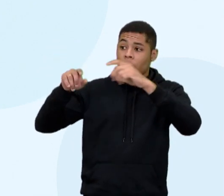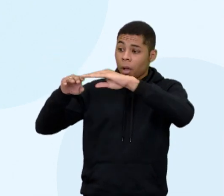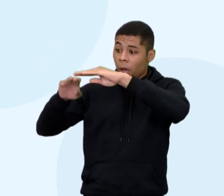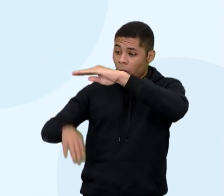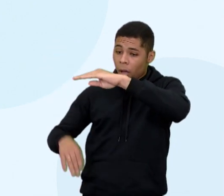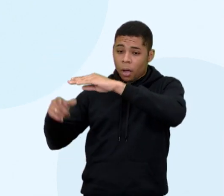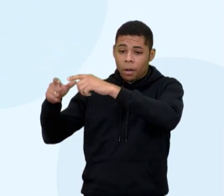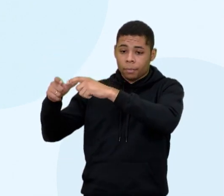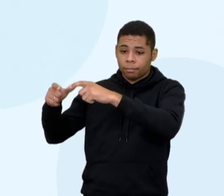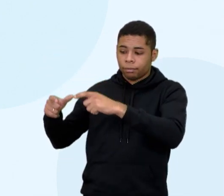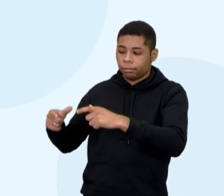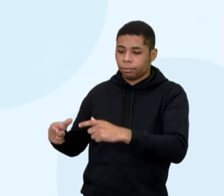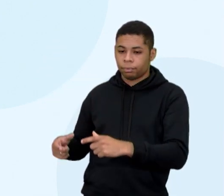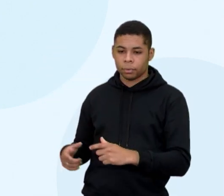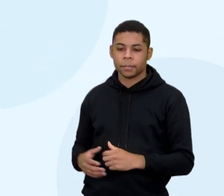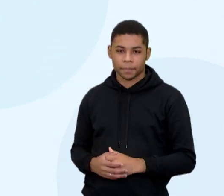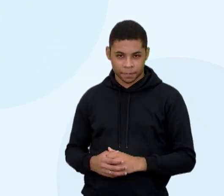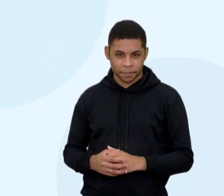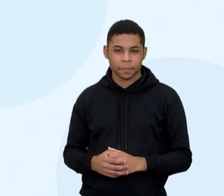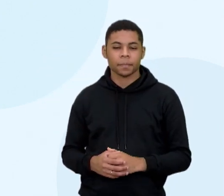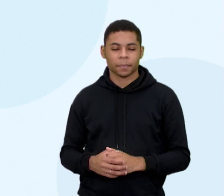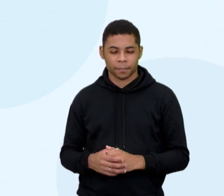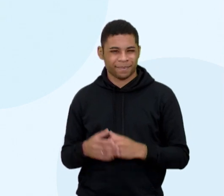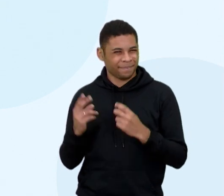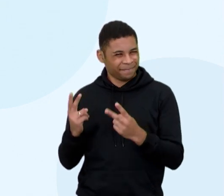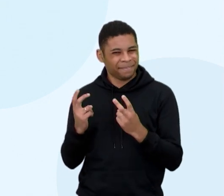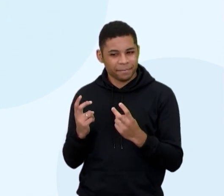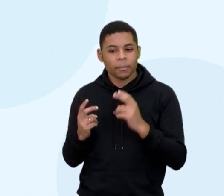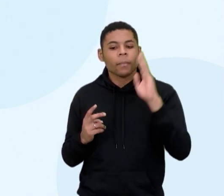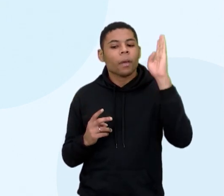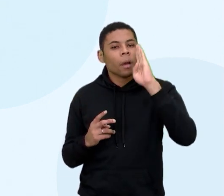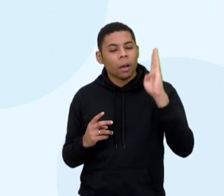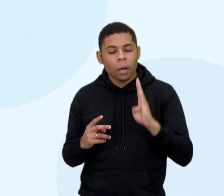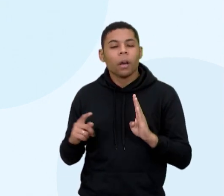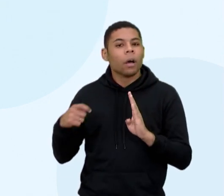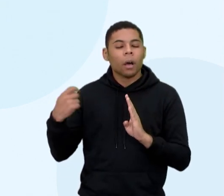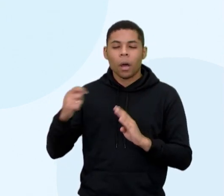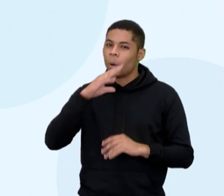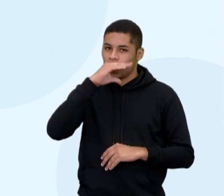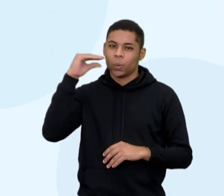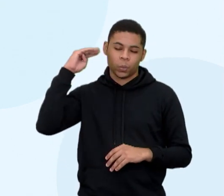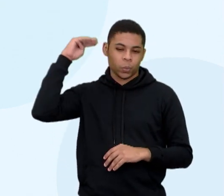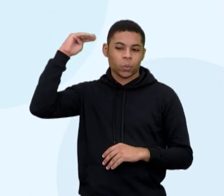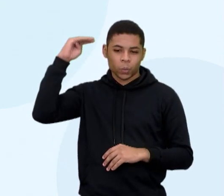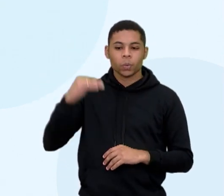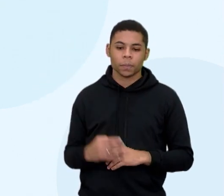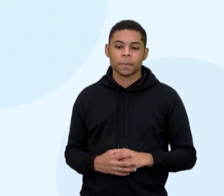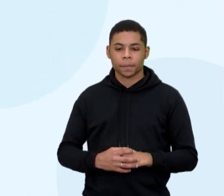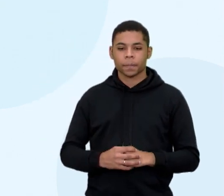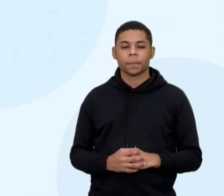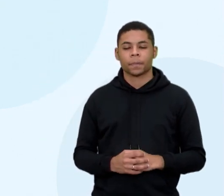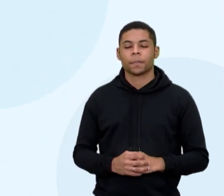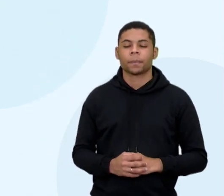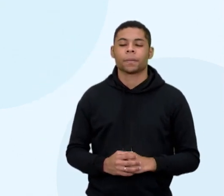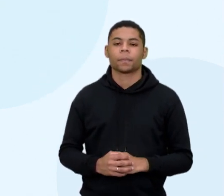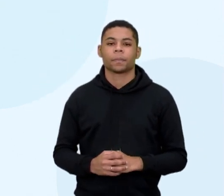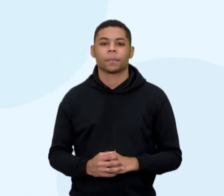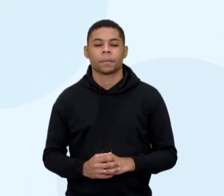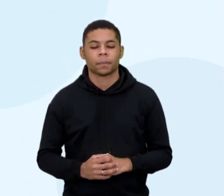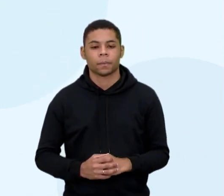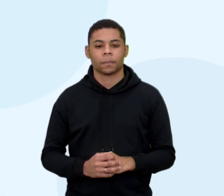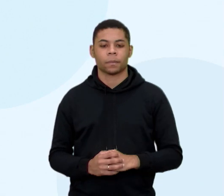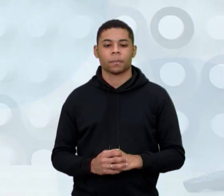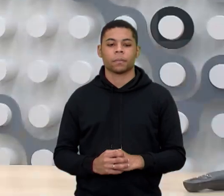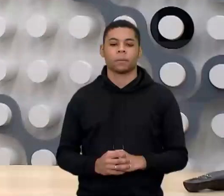nesses períodos aí. Então a gente está percebendo realmente que o Brasil aí já está aí, né, sendo aí considerado aí um país, né,